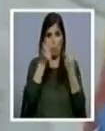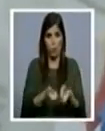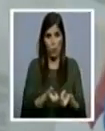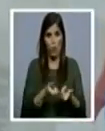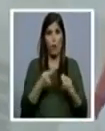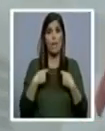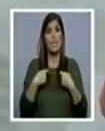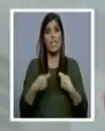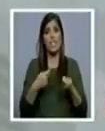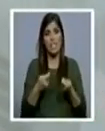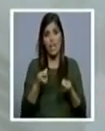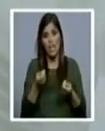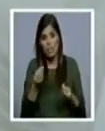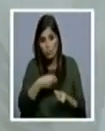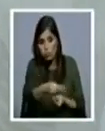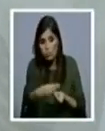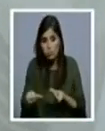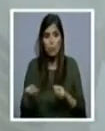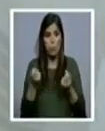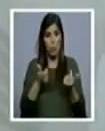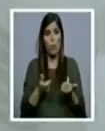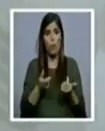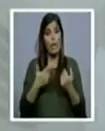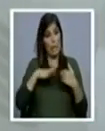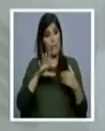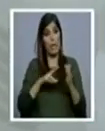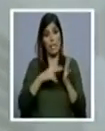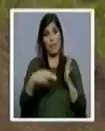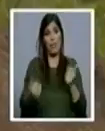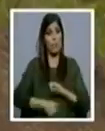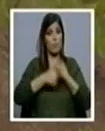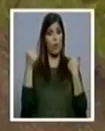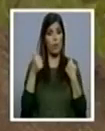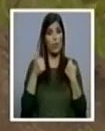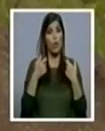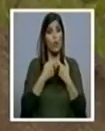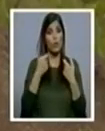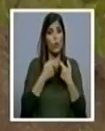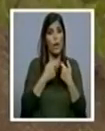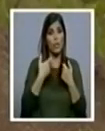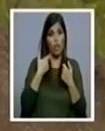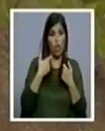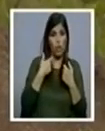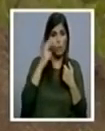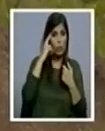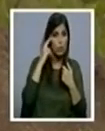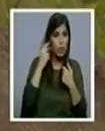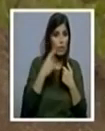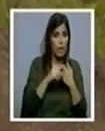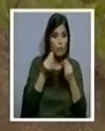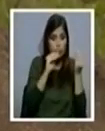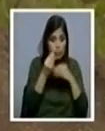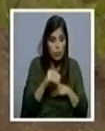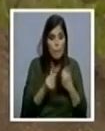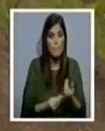gastar pouco composto e quer ter as melhores alfaces. E os colegas da microbiologia ainda vão dizer, não, mas para além do composto que